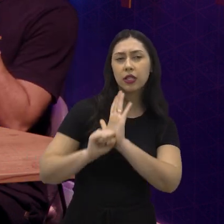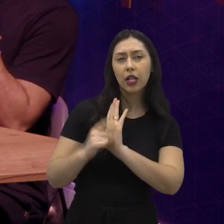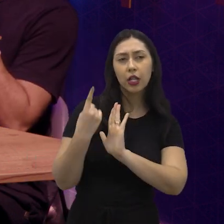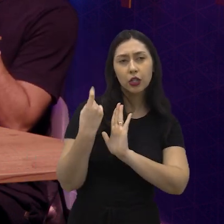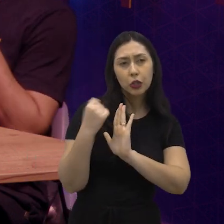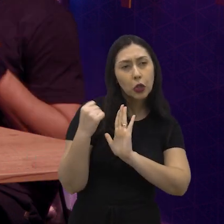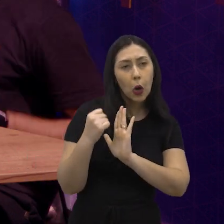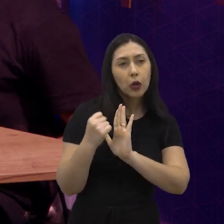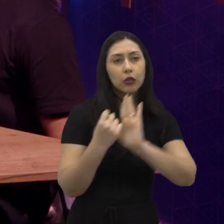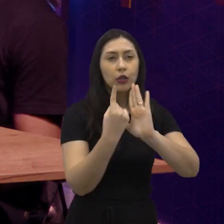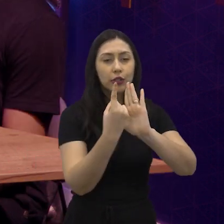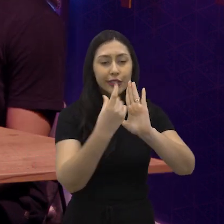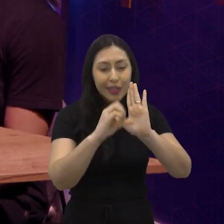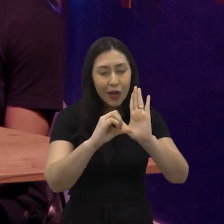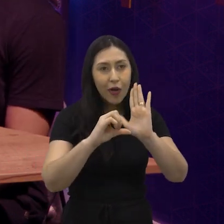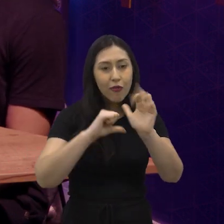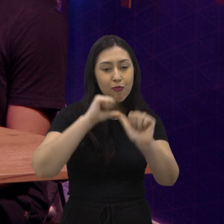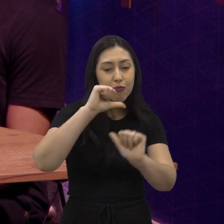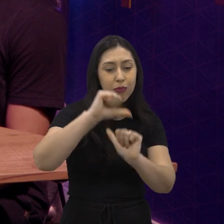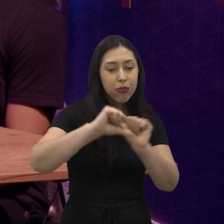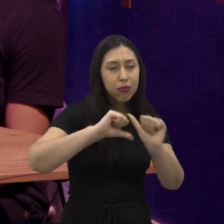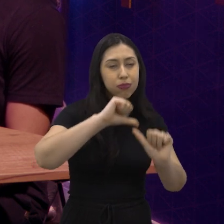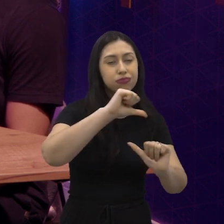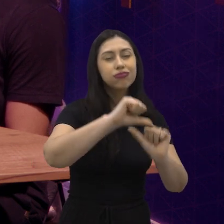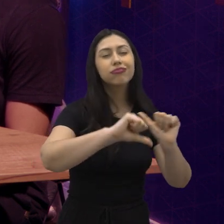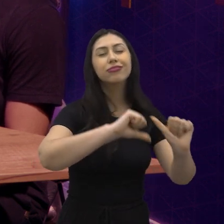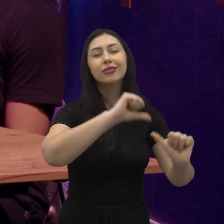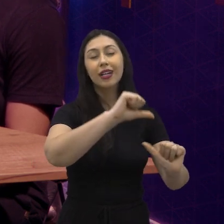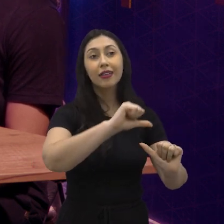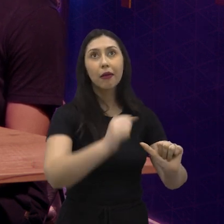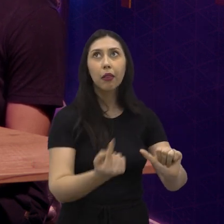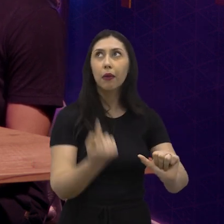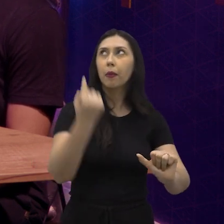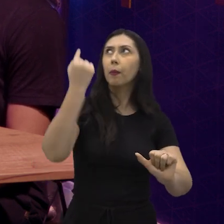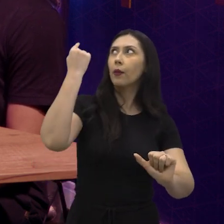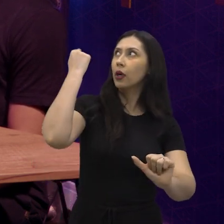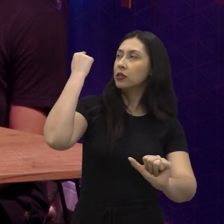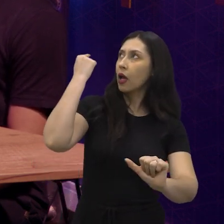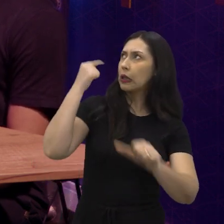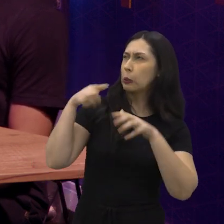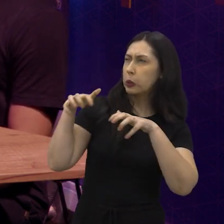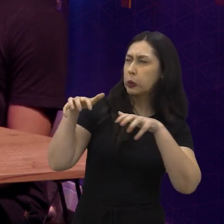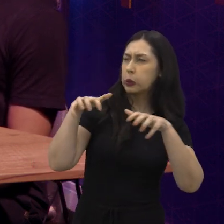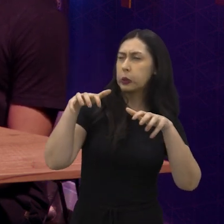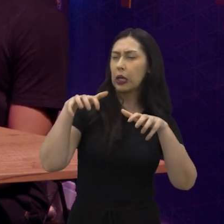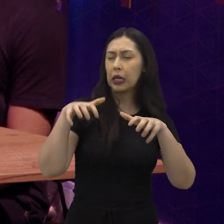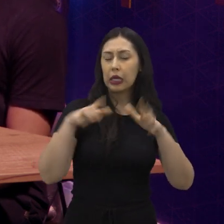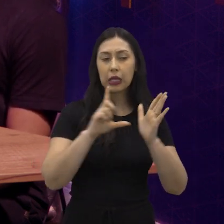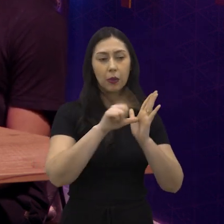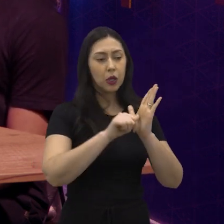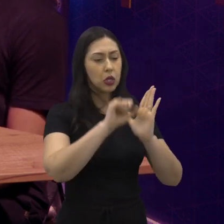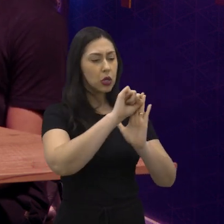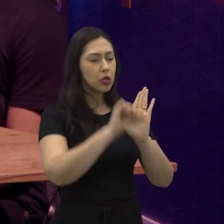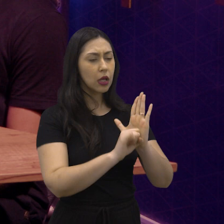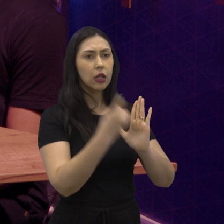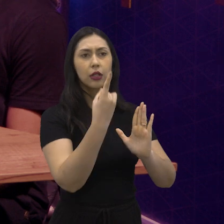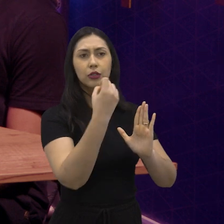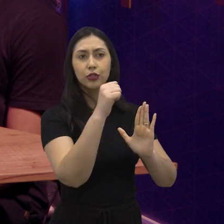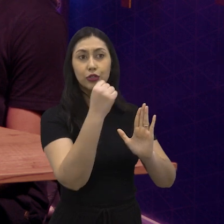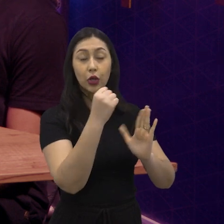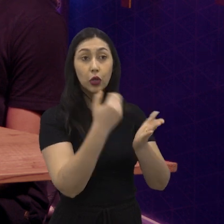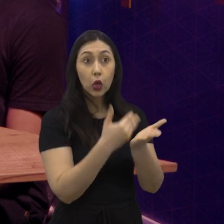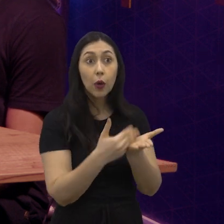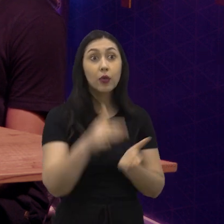e XIX que a gente vai ter, do terror, né, que tinha antes, e daí depois no século XVIII e XIX, com